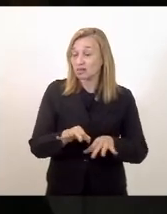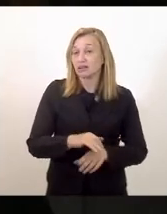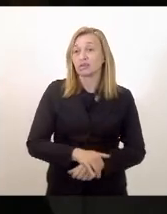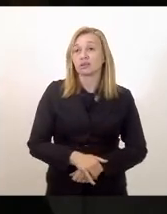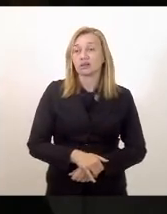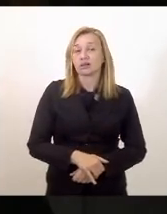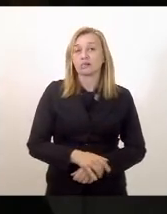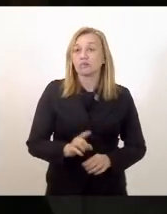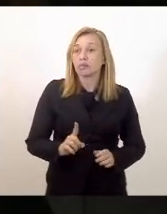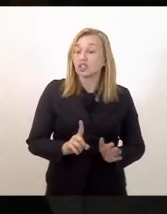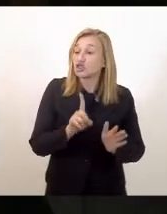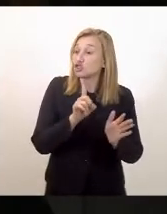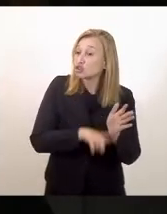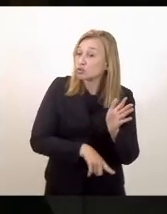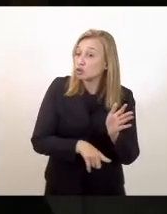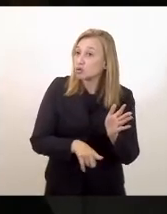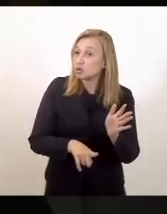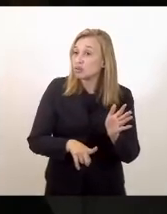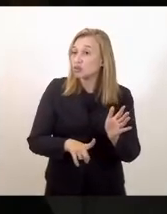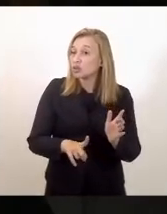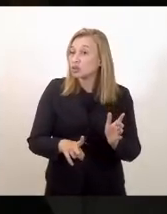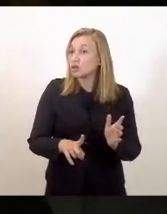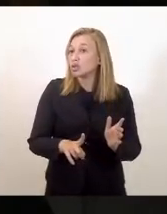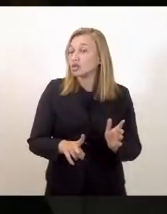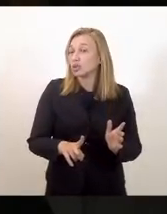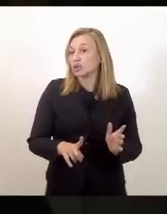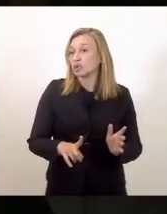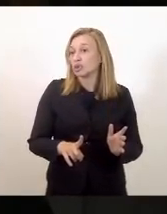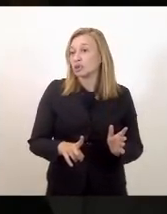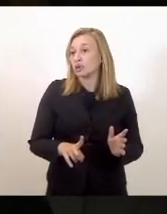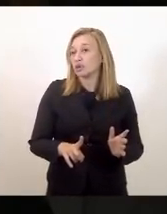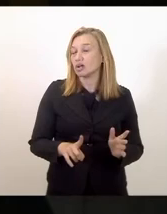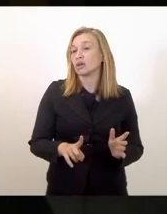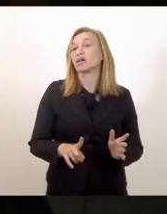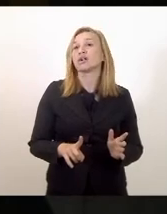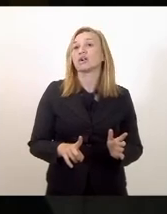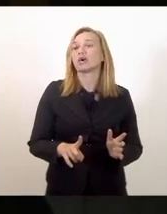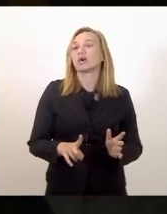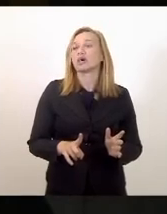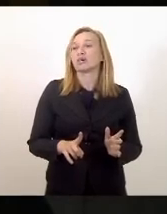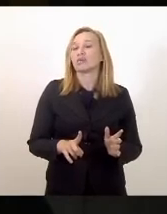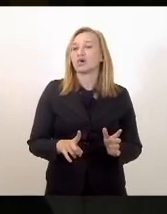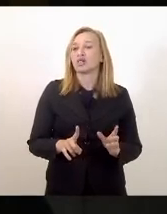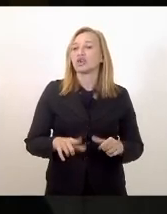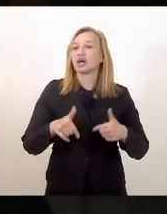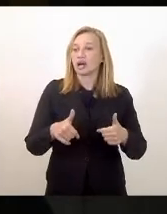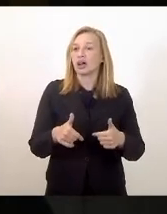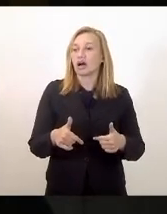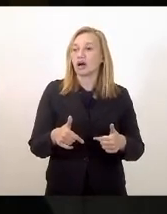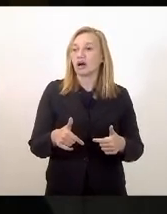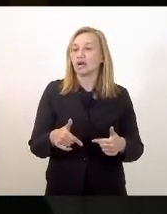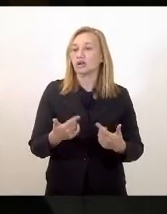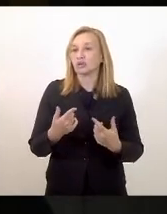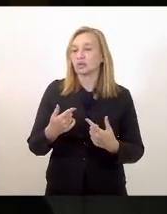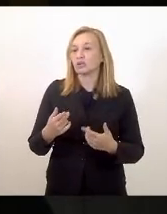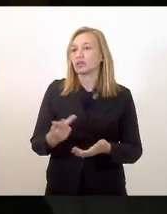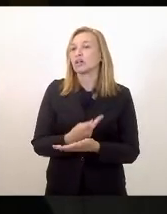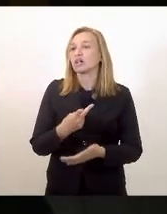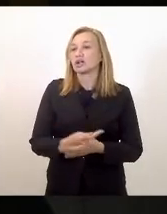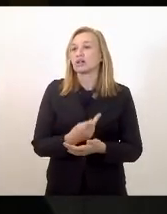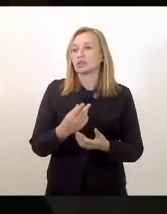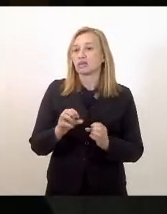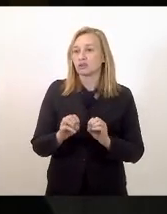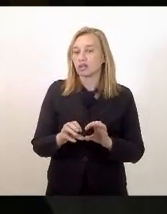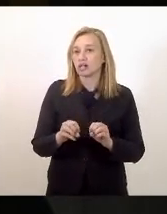para amenizar os efeitos da pandemia na educação. O ano de 2020 foi um ano perdido. O